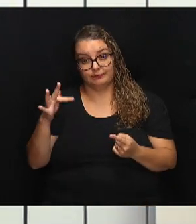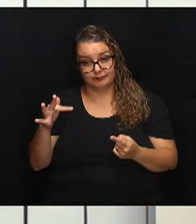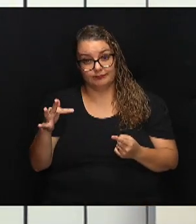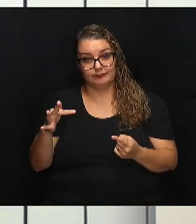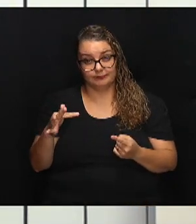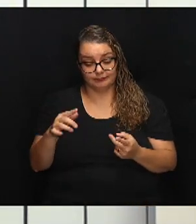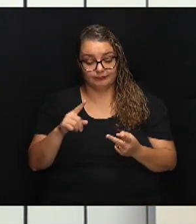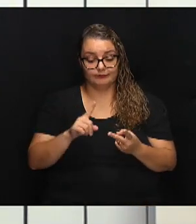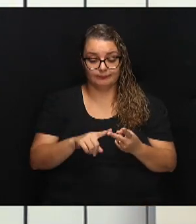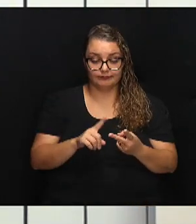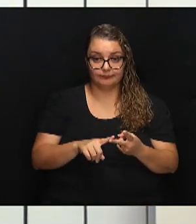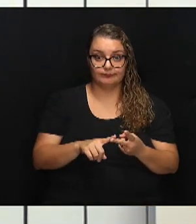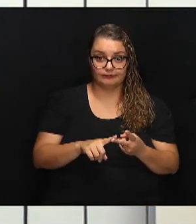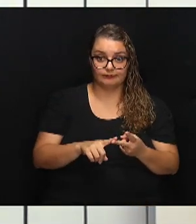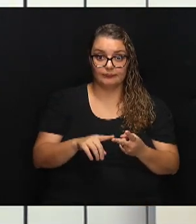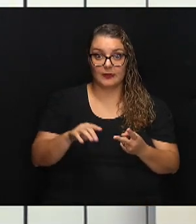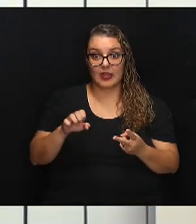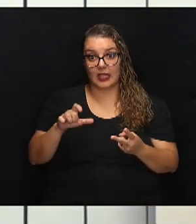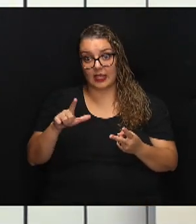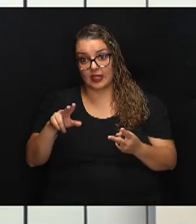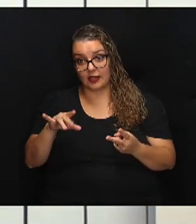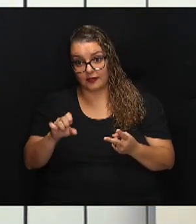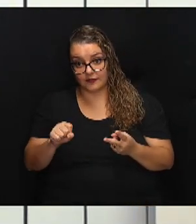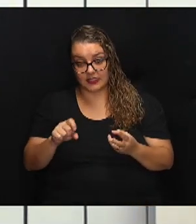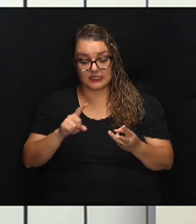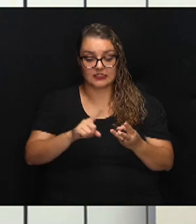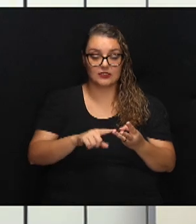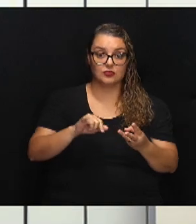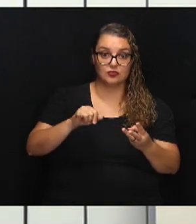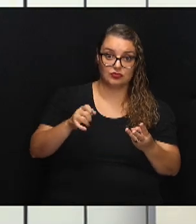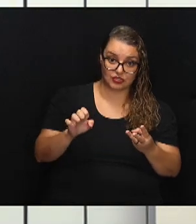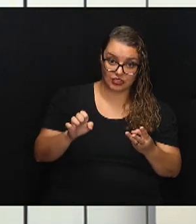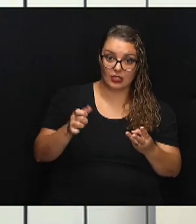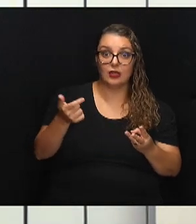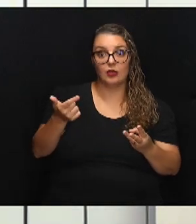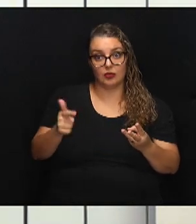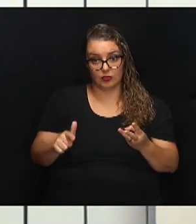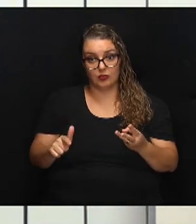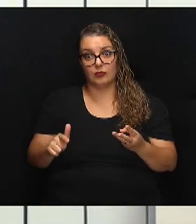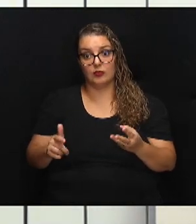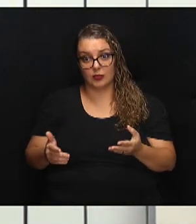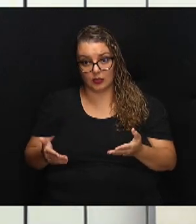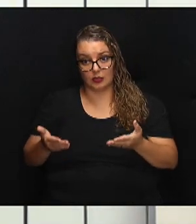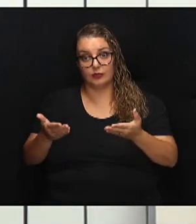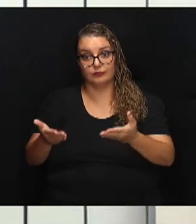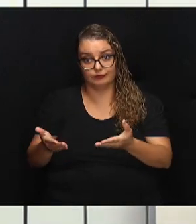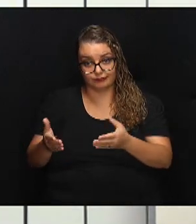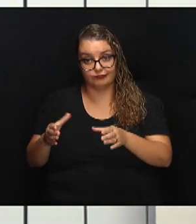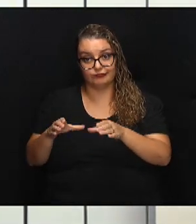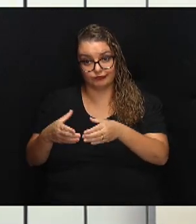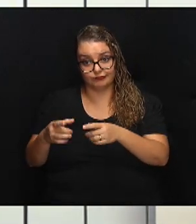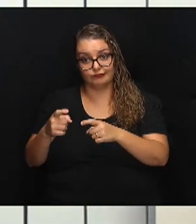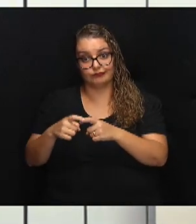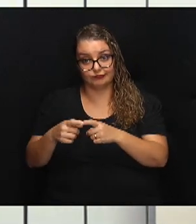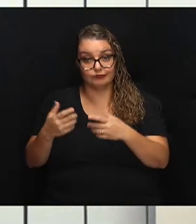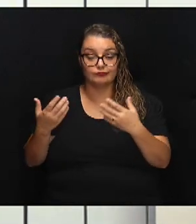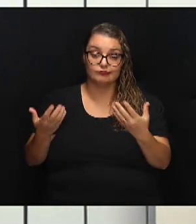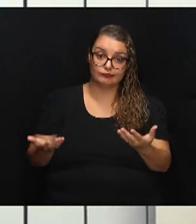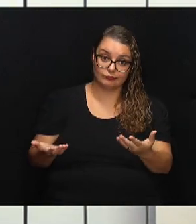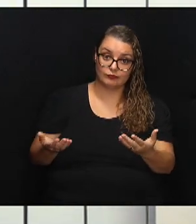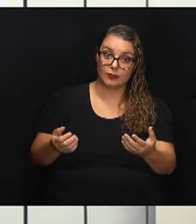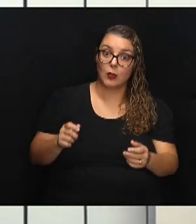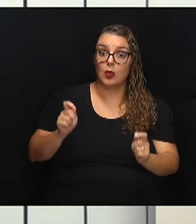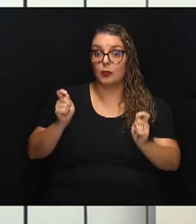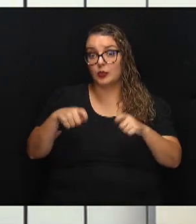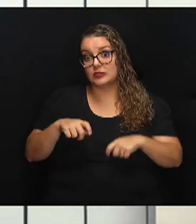Bragantino. O meia Elvis e o atacante Gé seguem entregues ao departamento médico. Portanto, o provável